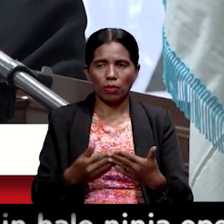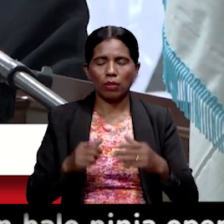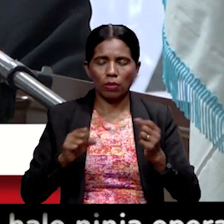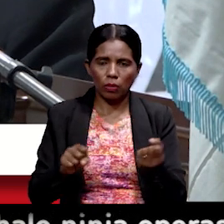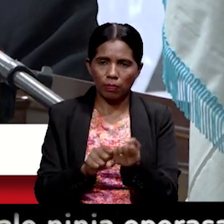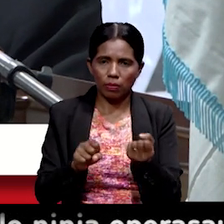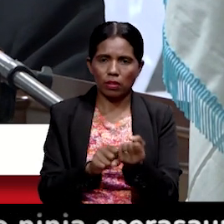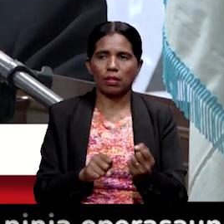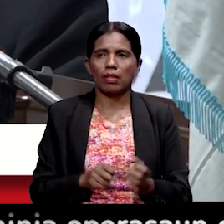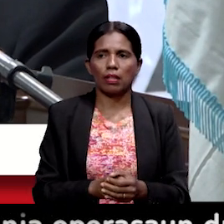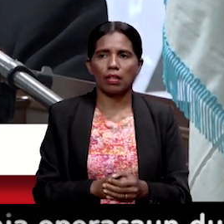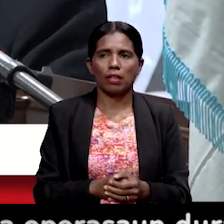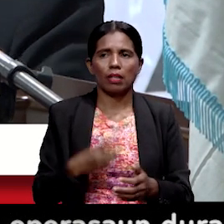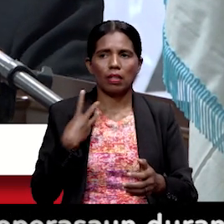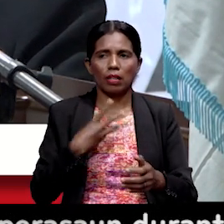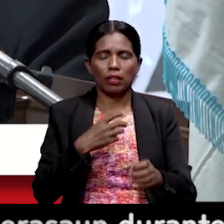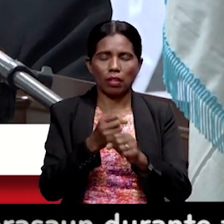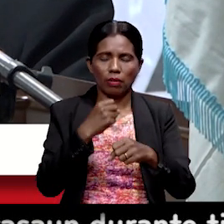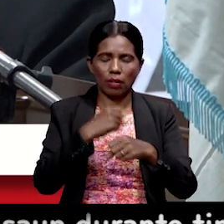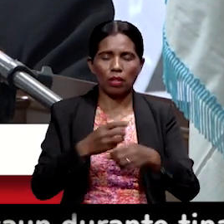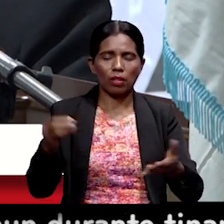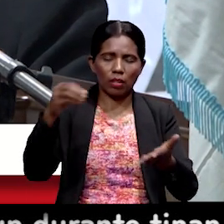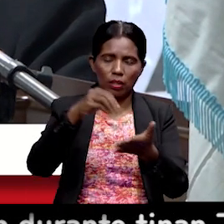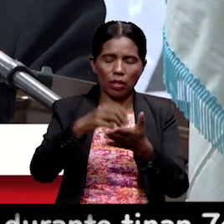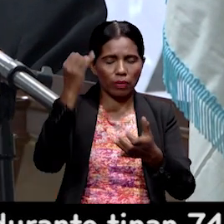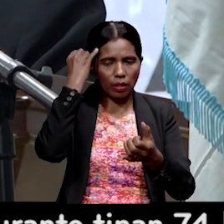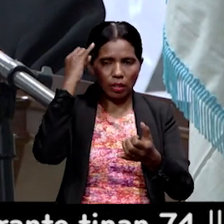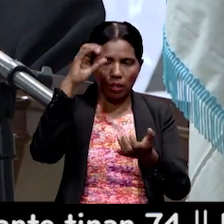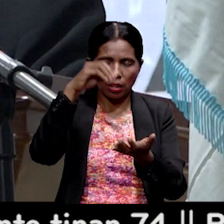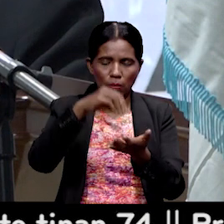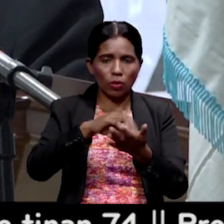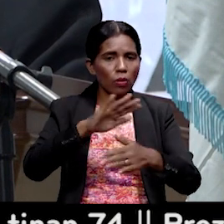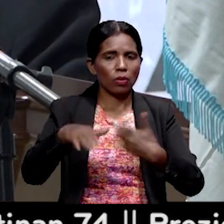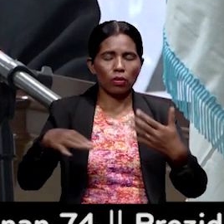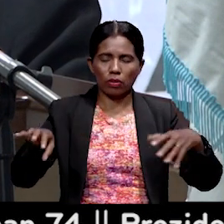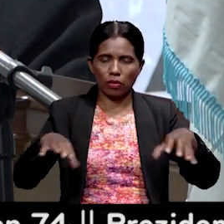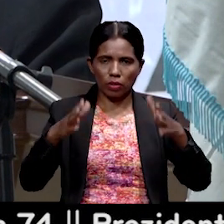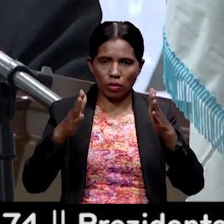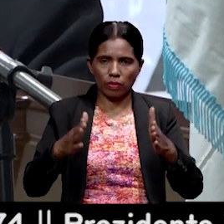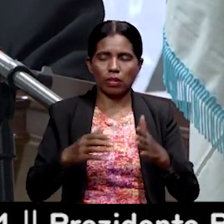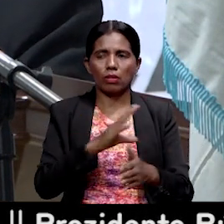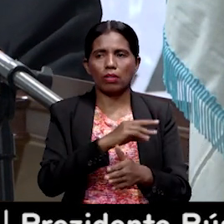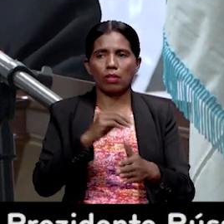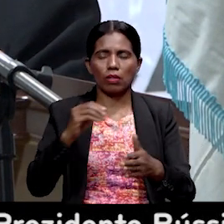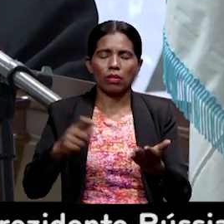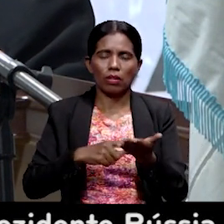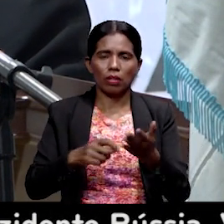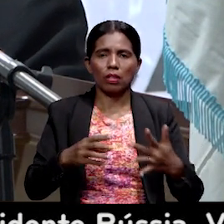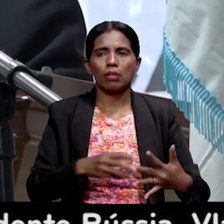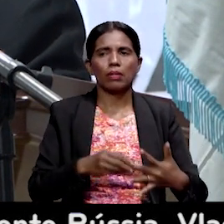contribuíram para a materialização da ideia, bem como todos os funcionários, peritos, técnicos,